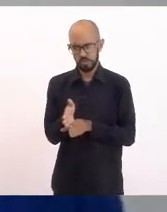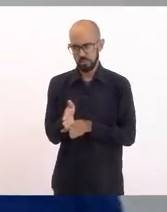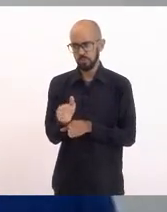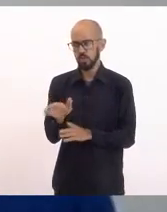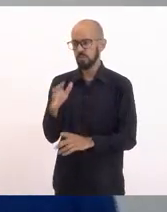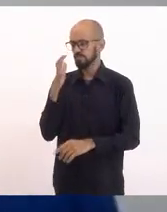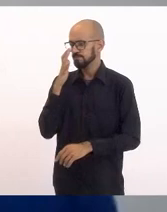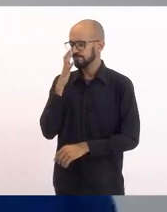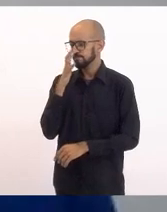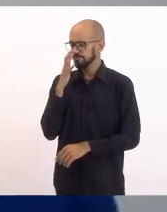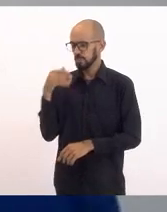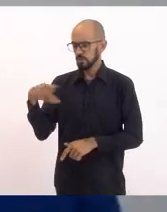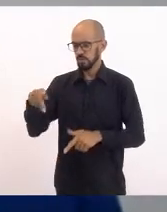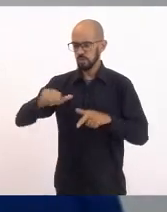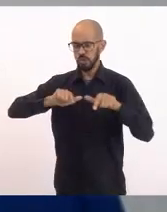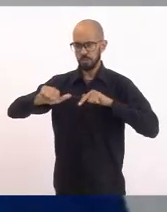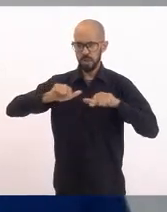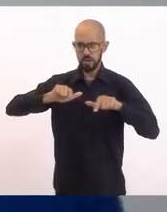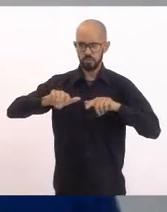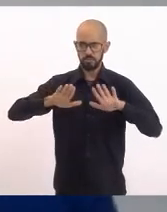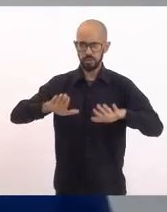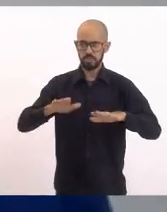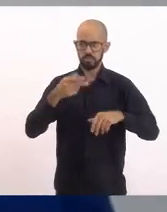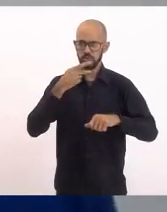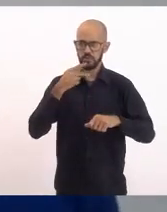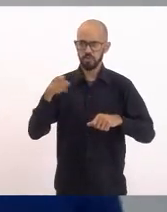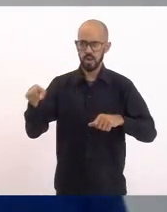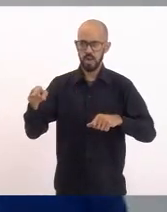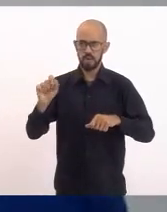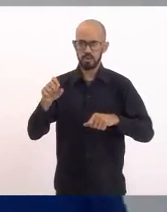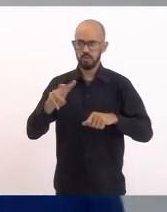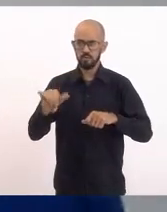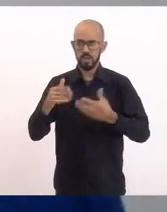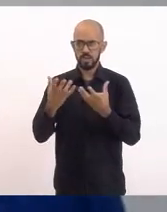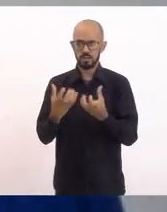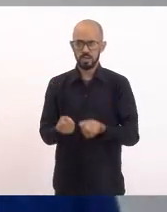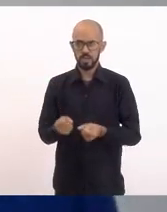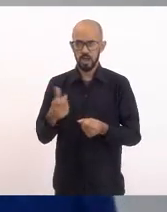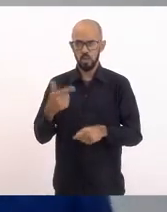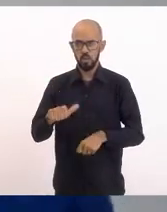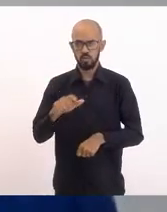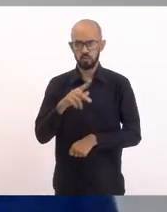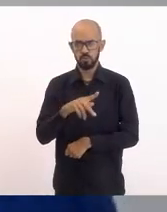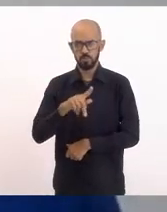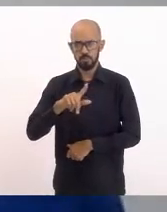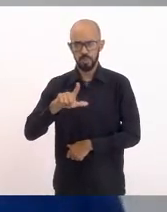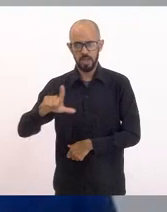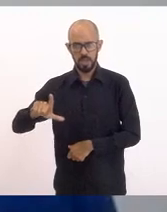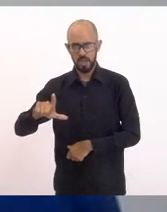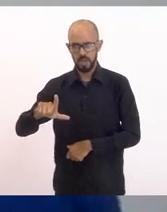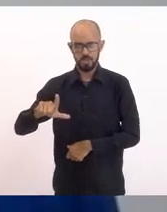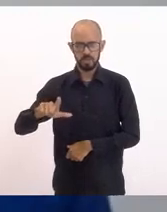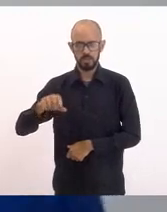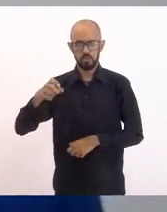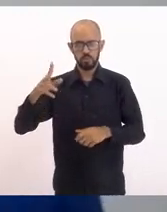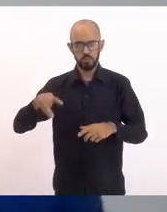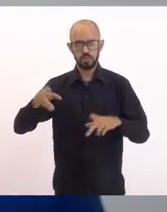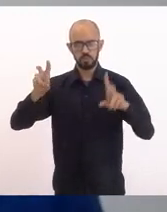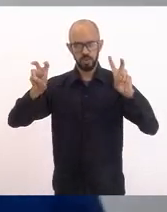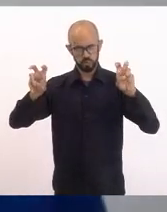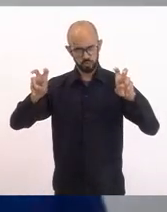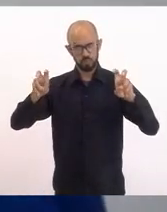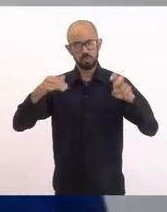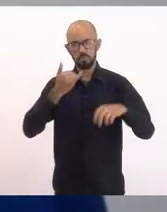seu trabalho, essa questão do senhor pontuar que não aceitará um PL que trate do mesmo assunto, me perdoe falar aqui